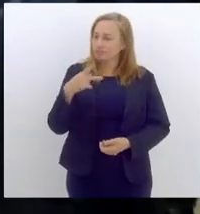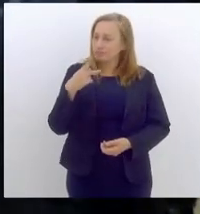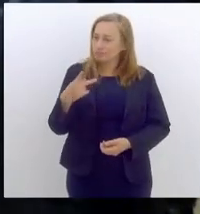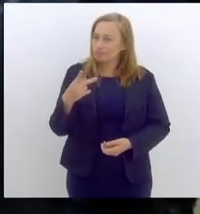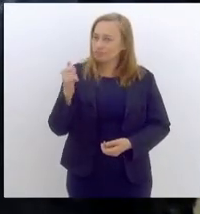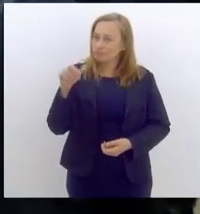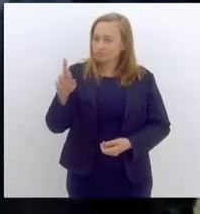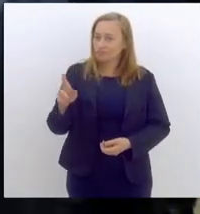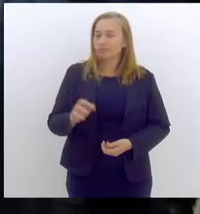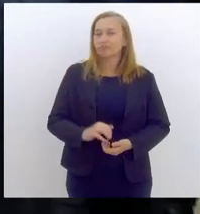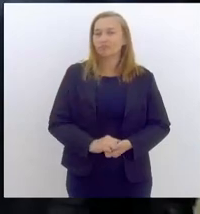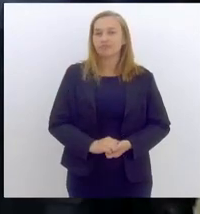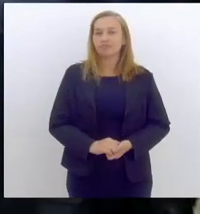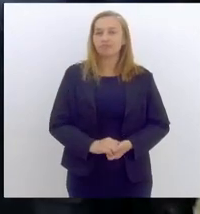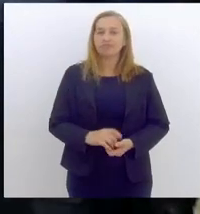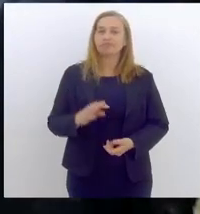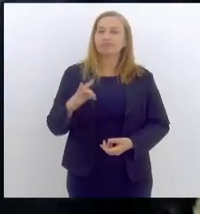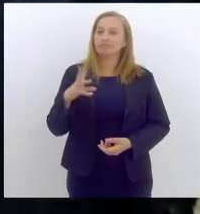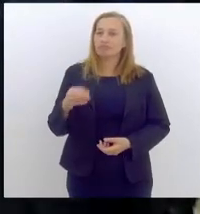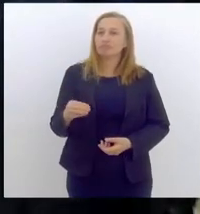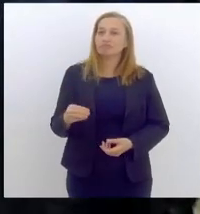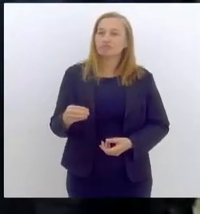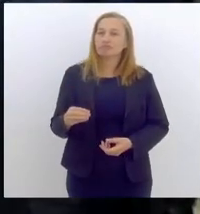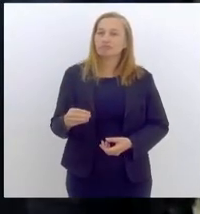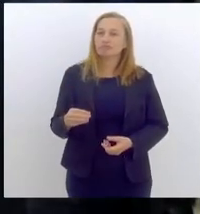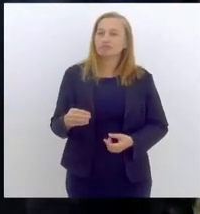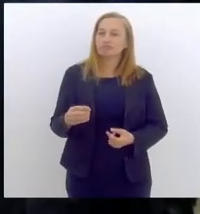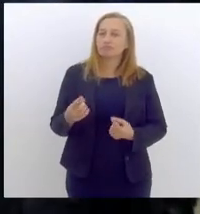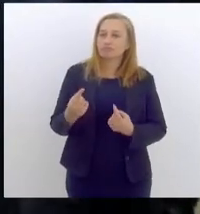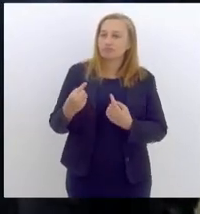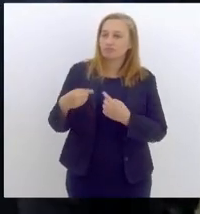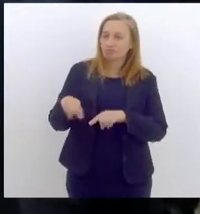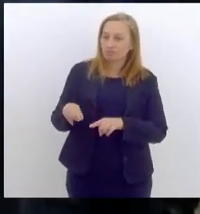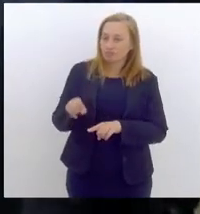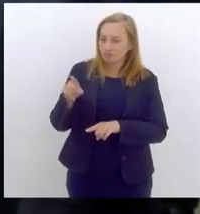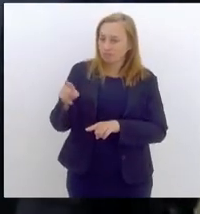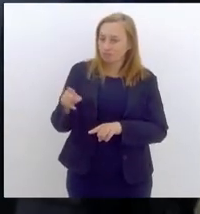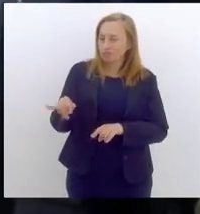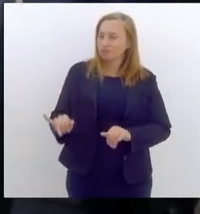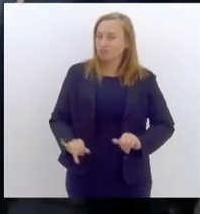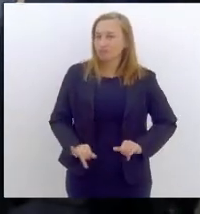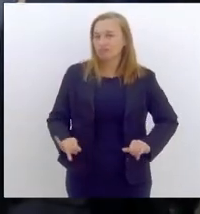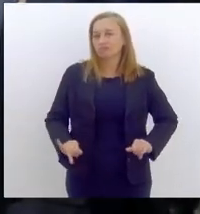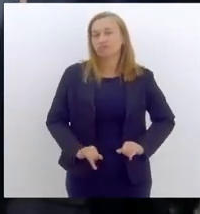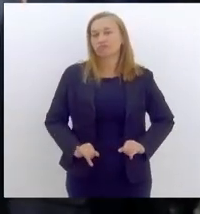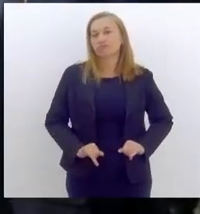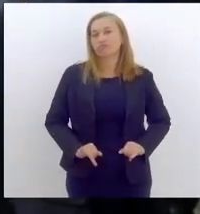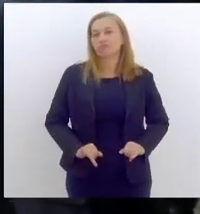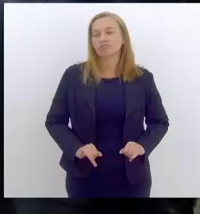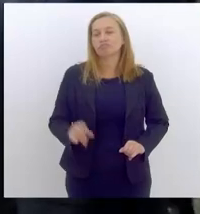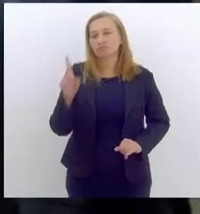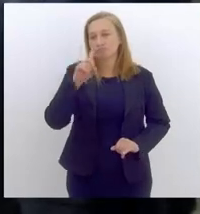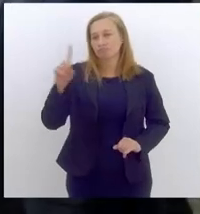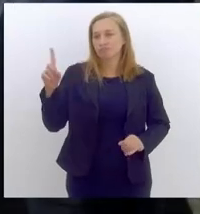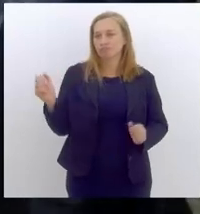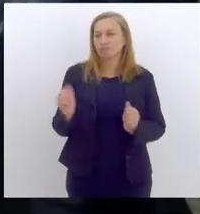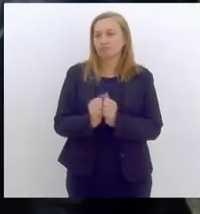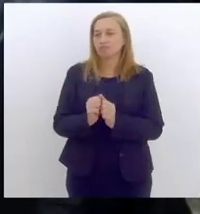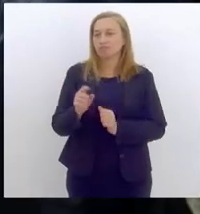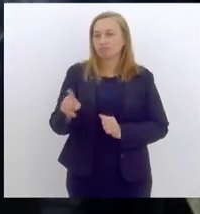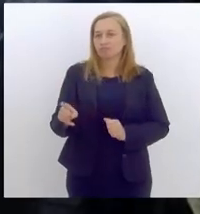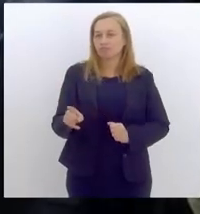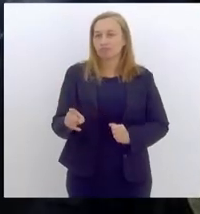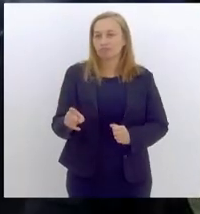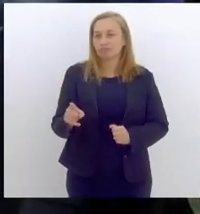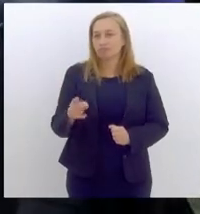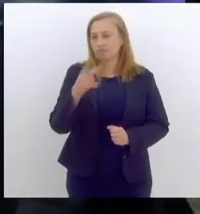Bacelar, diante de todos esses ataques que você tem sofrido, Deus é contigo e